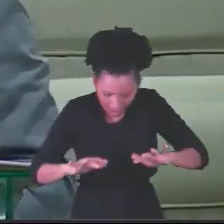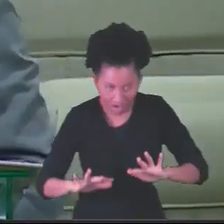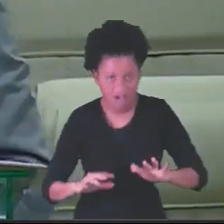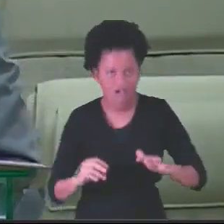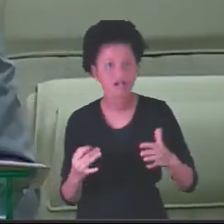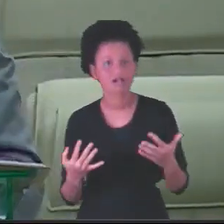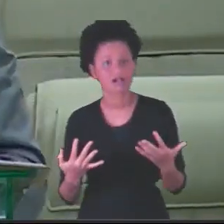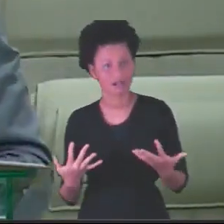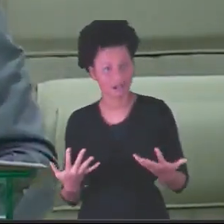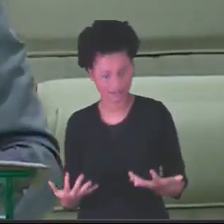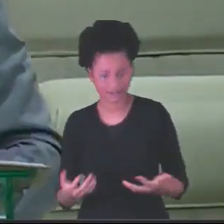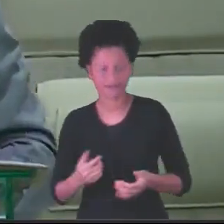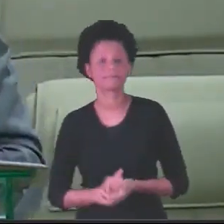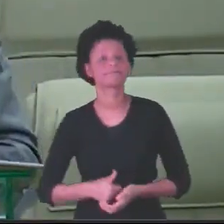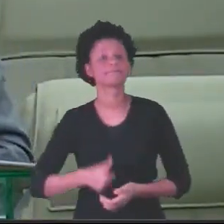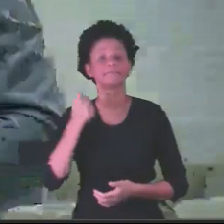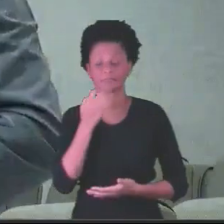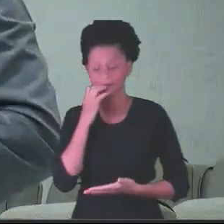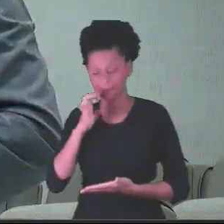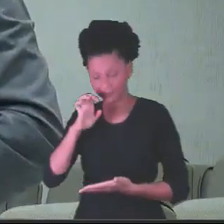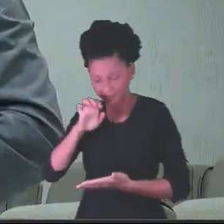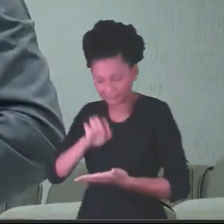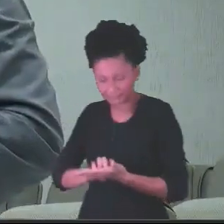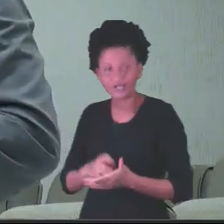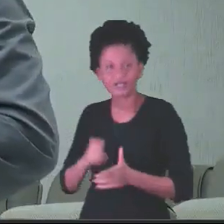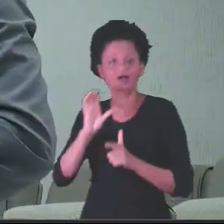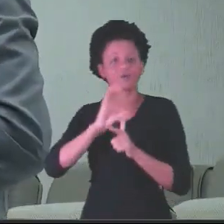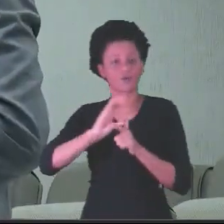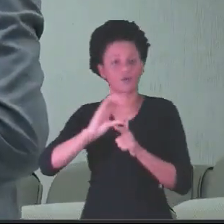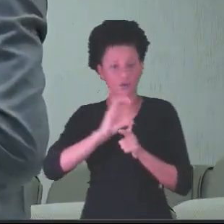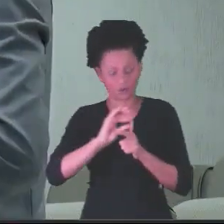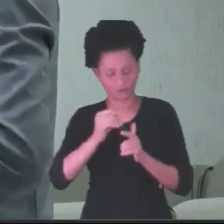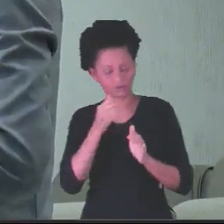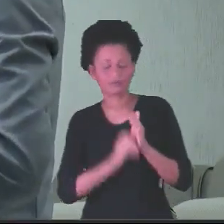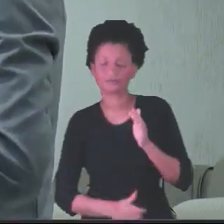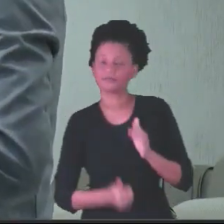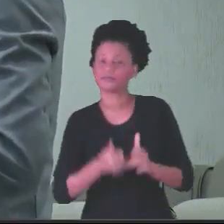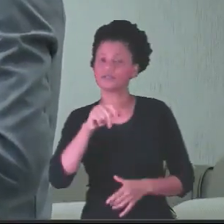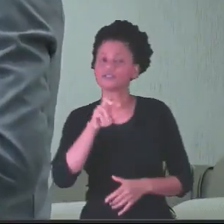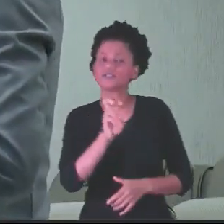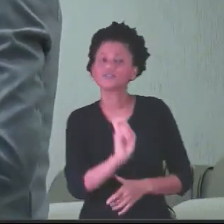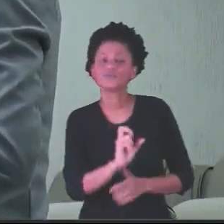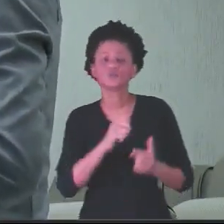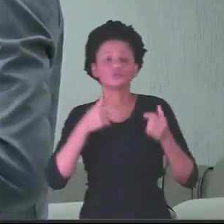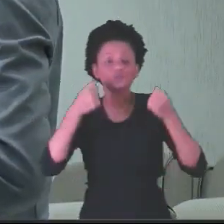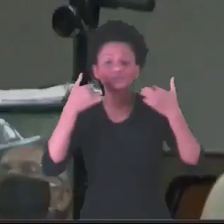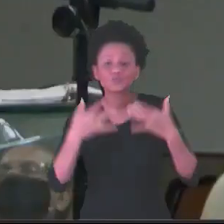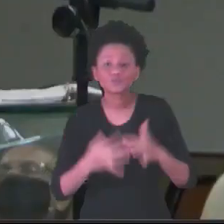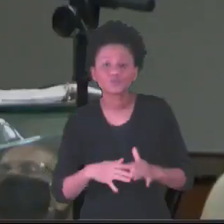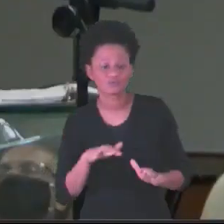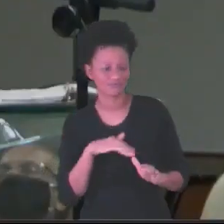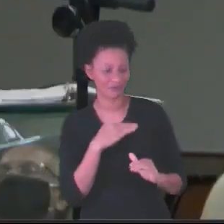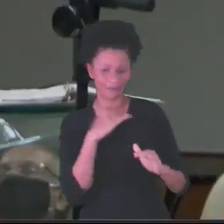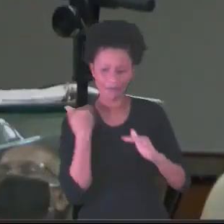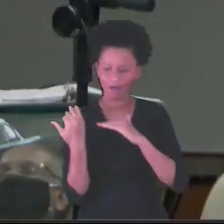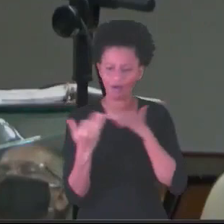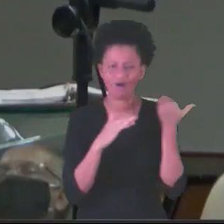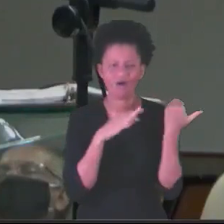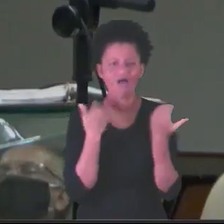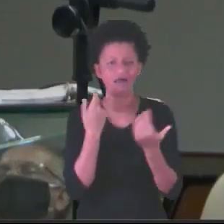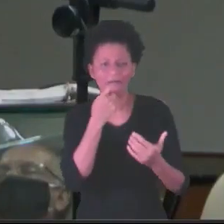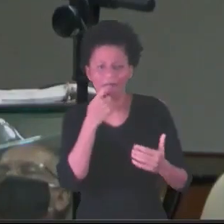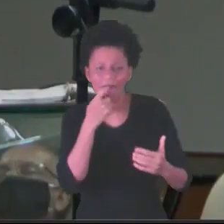paulo escreve nas o capítulos aos coríntios no capítulo 15 que tudo isto que é mortal que é